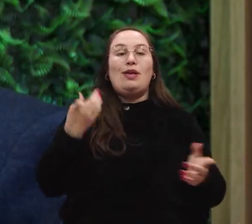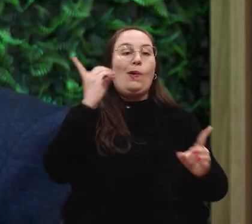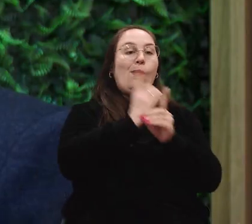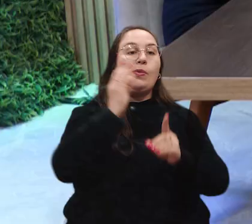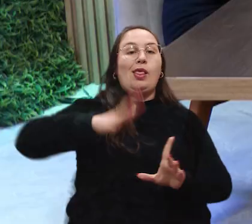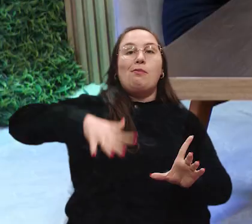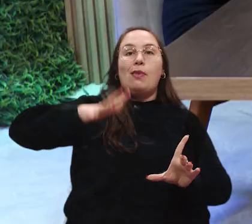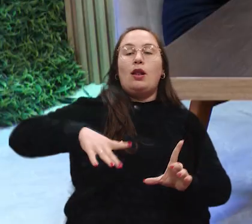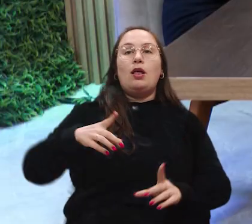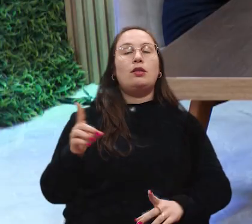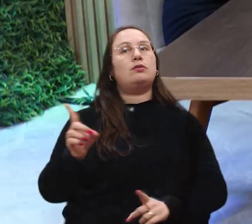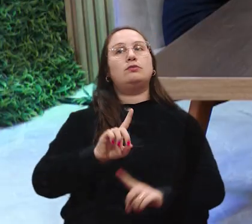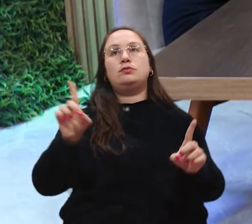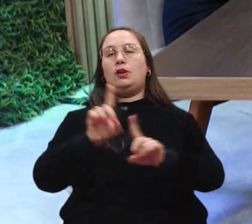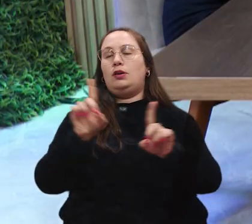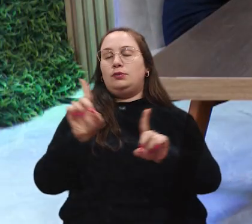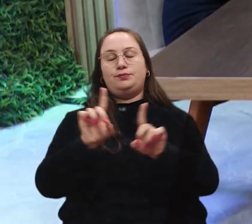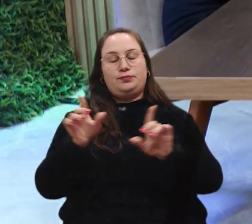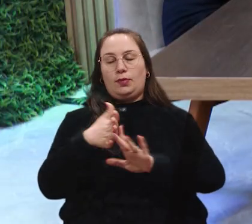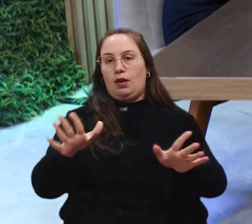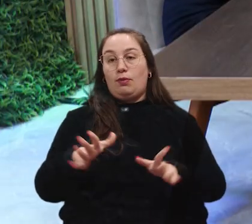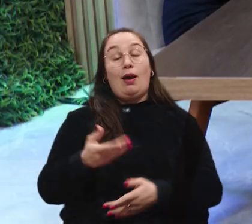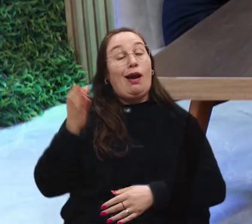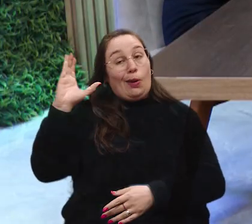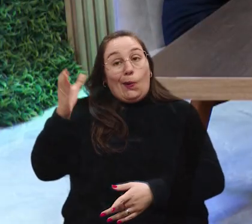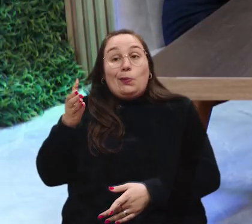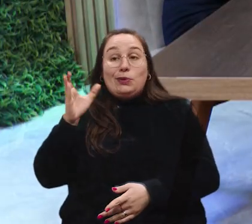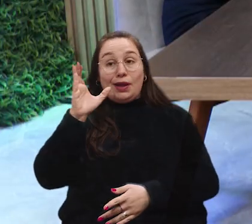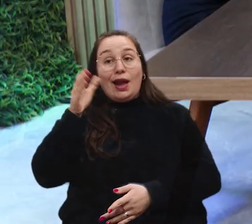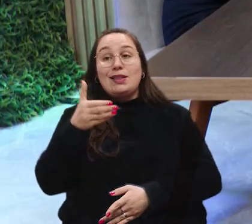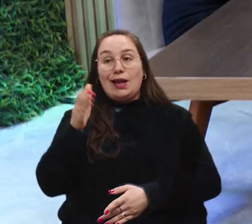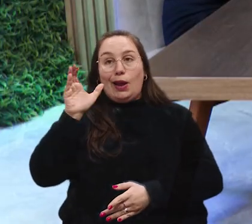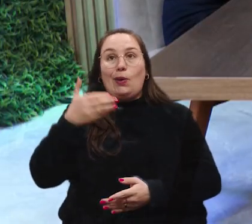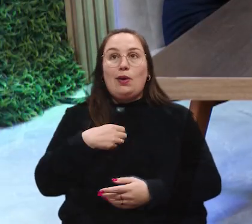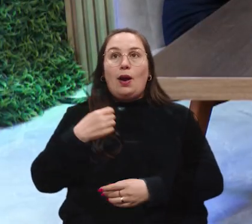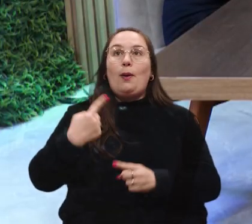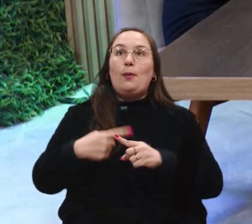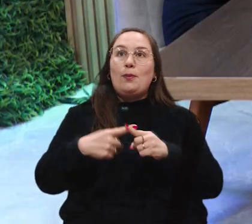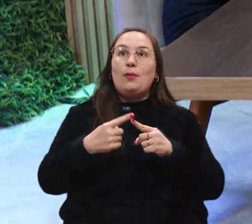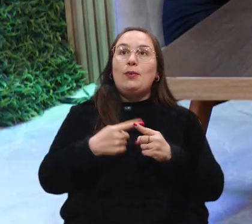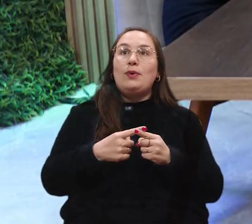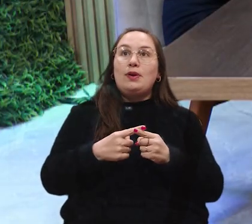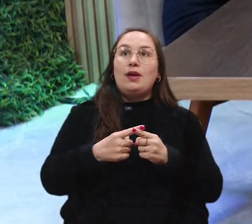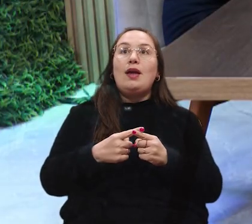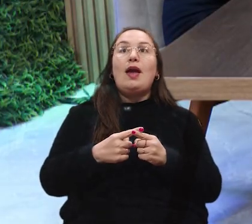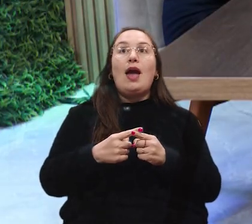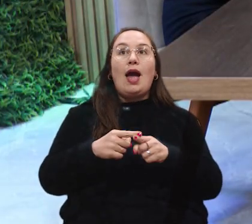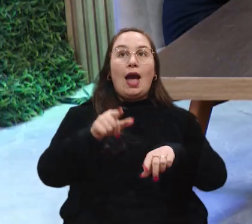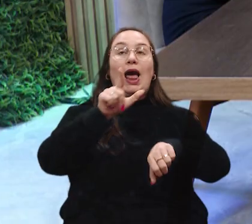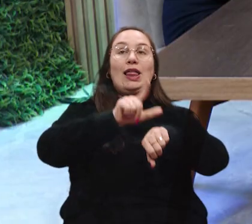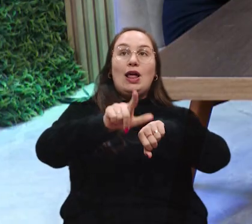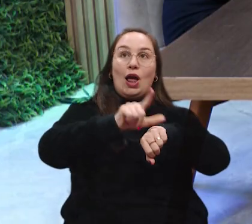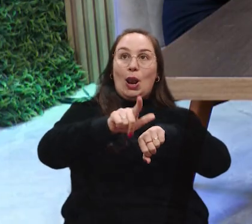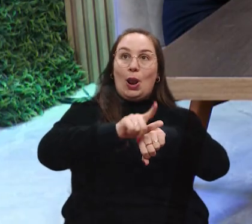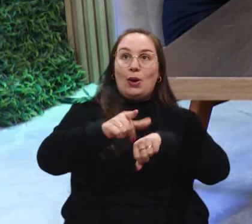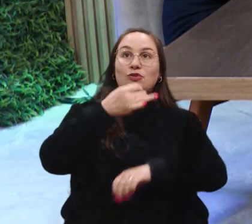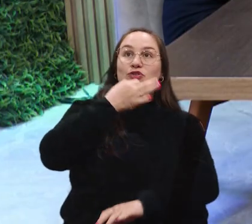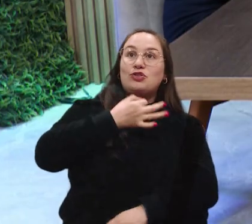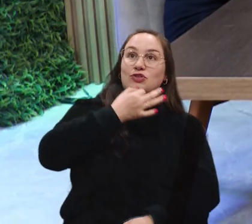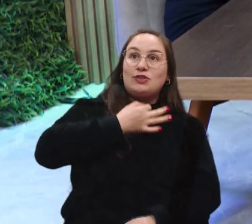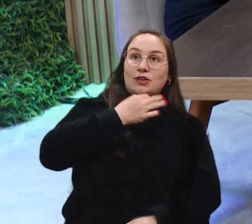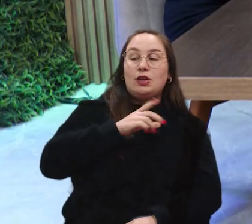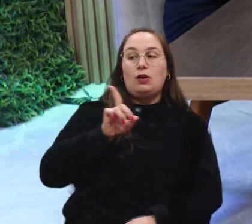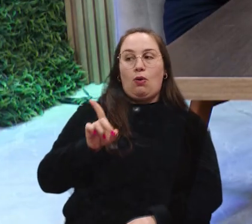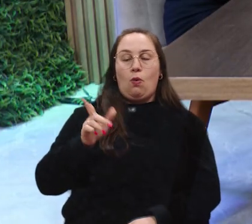gente. Mais um caso. Não dá. E isso é recorrente, eu acho. Claro que por liberalidade, a maior parte das lojas em Caxias, nos casos